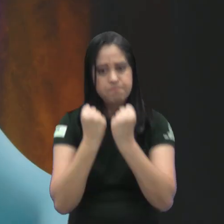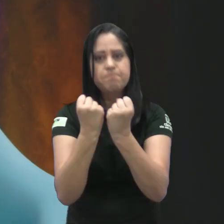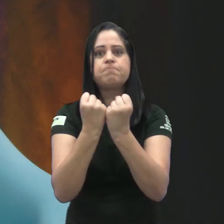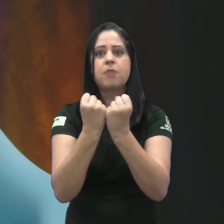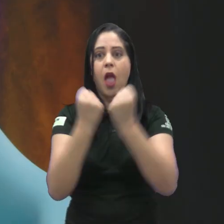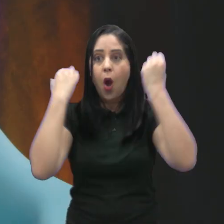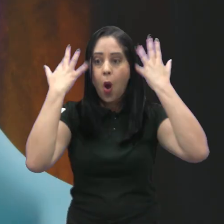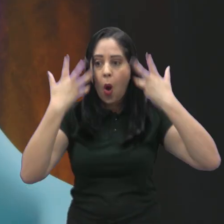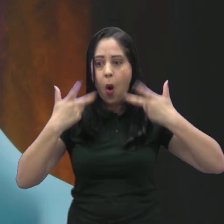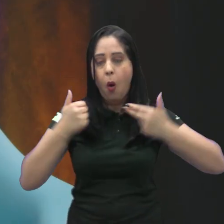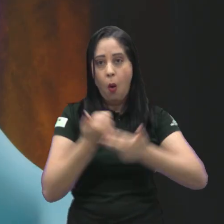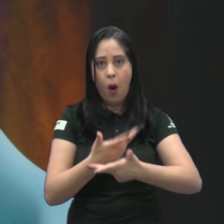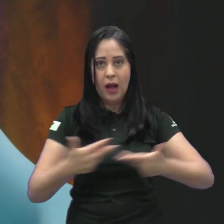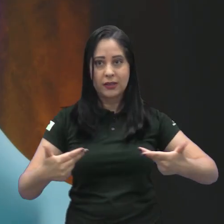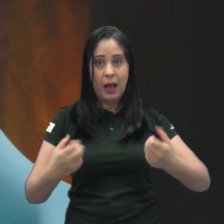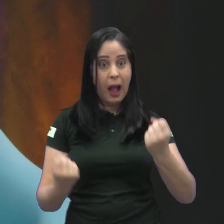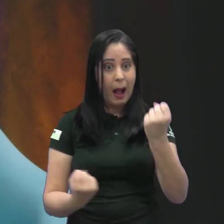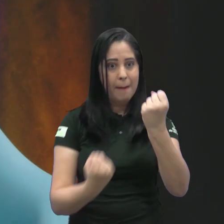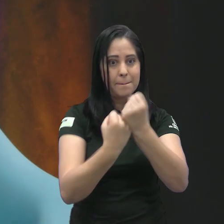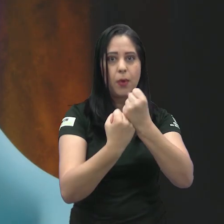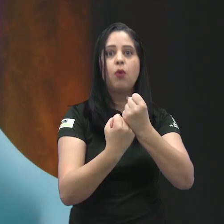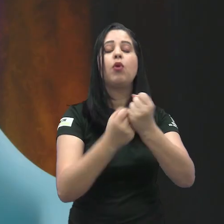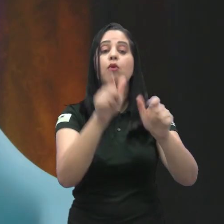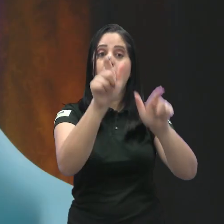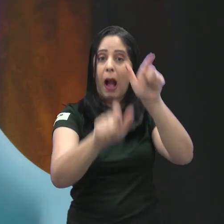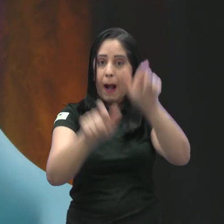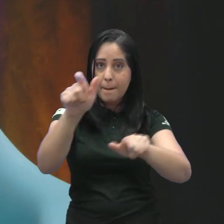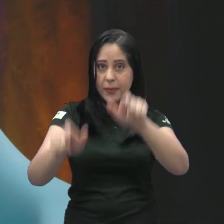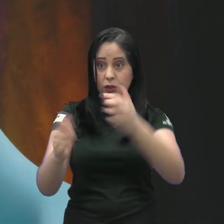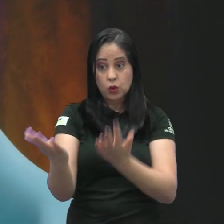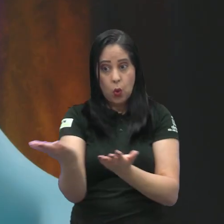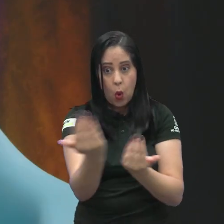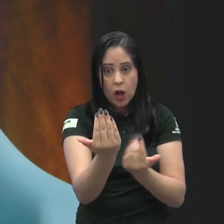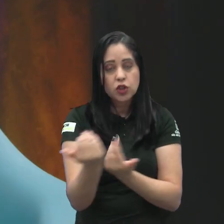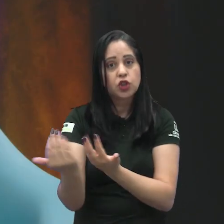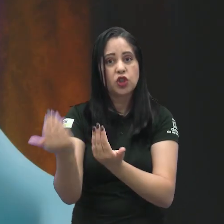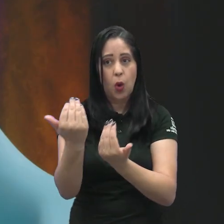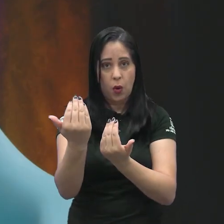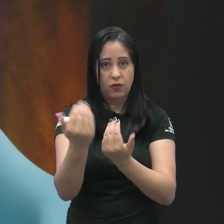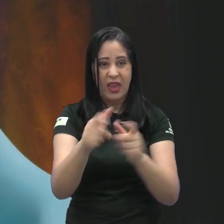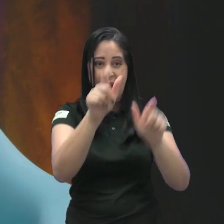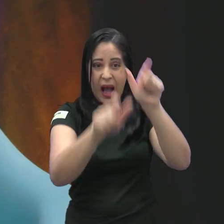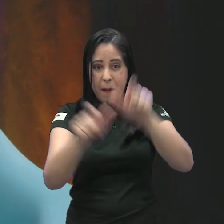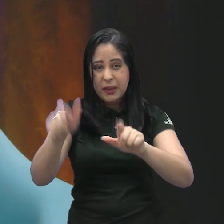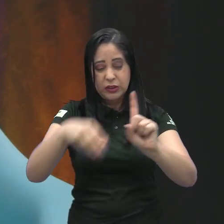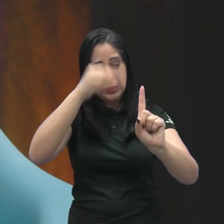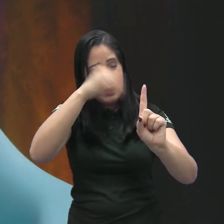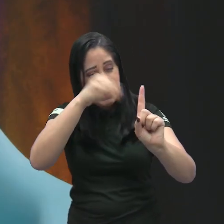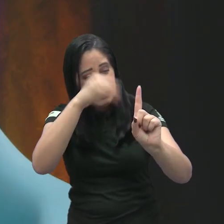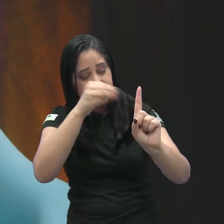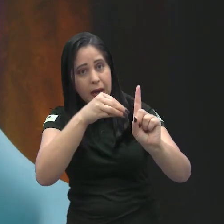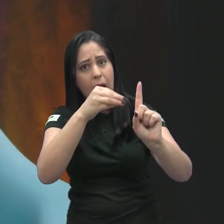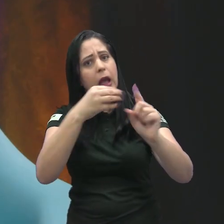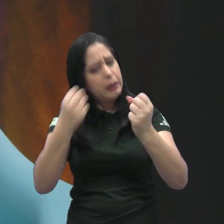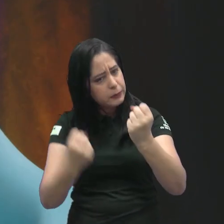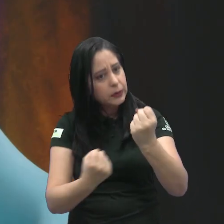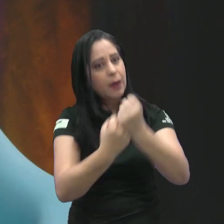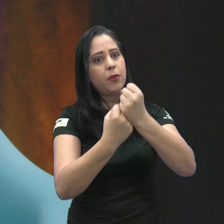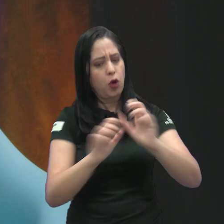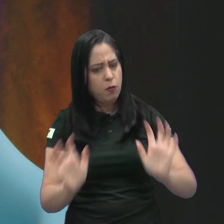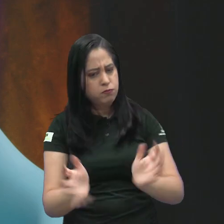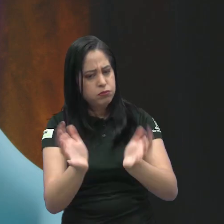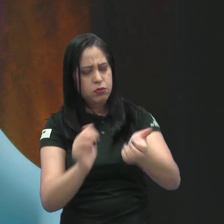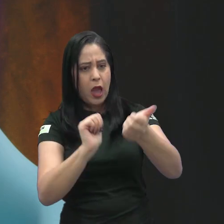defesa da causa animal, no apoio à formação universitária de jovens em situação de vulnerabilidade, no incentivo